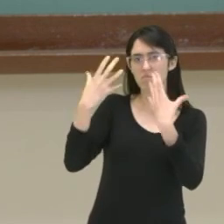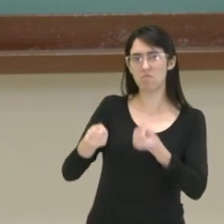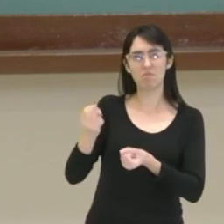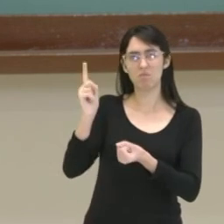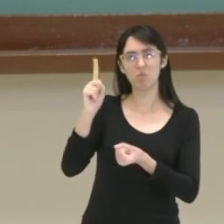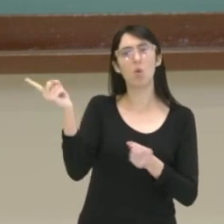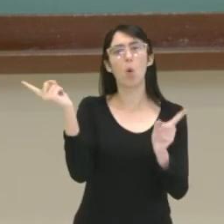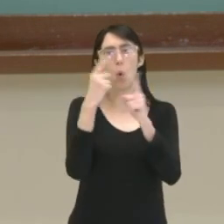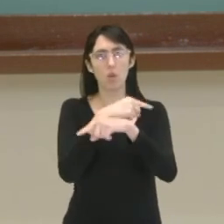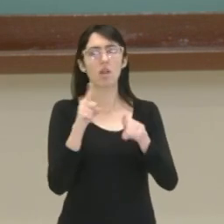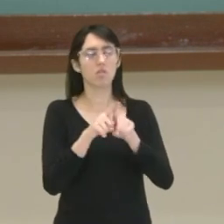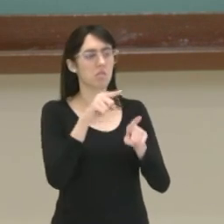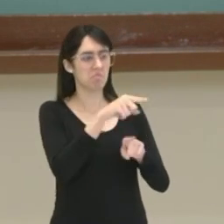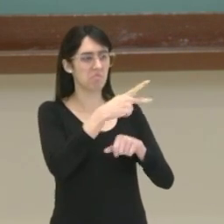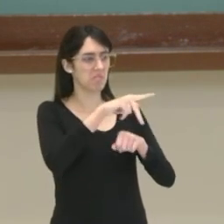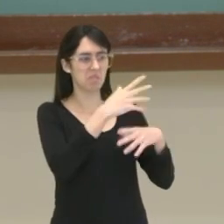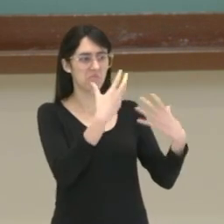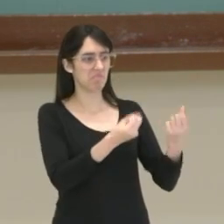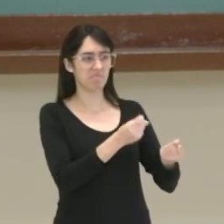de Estado do outro país.